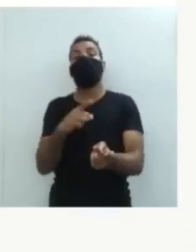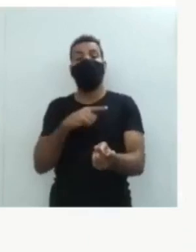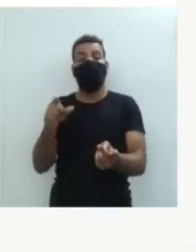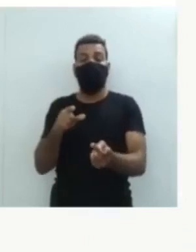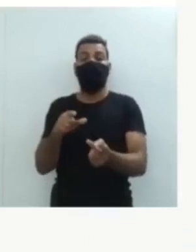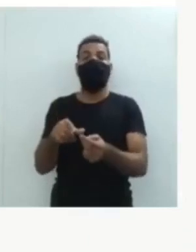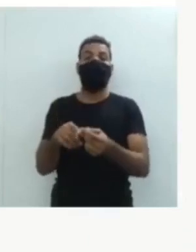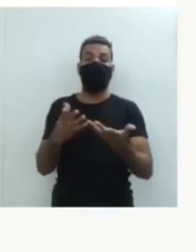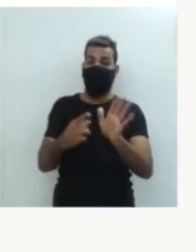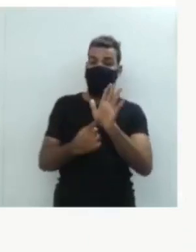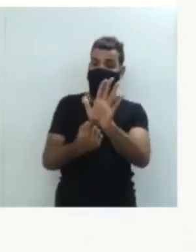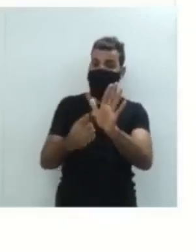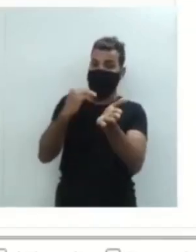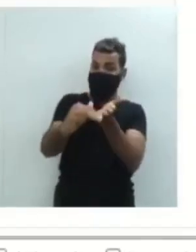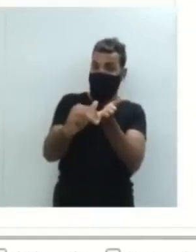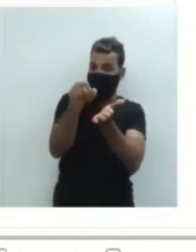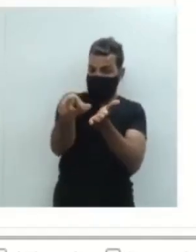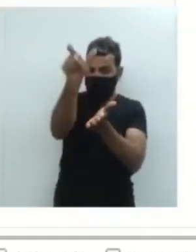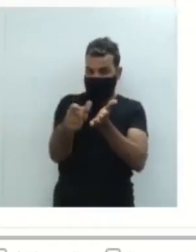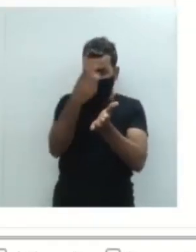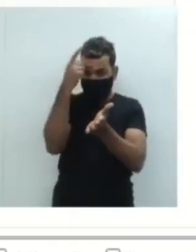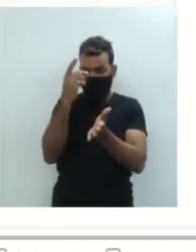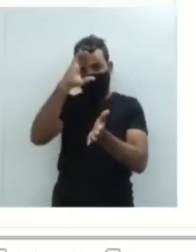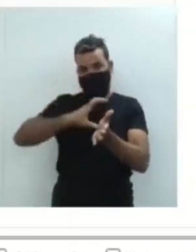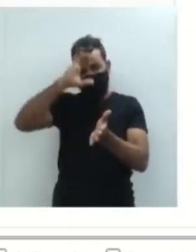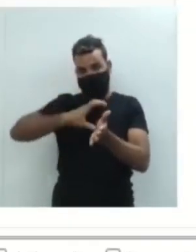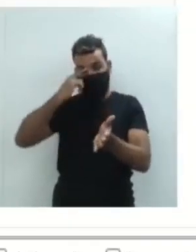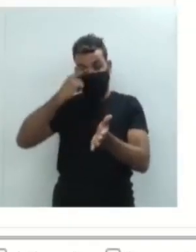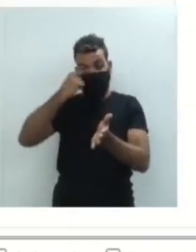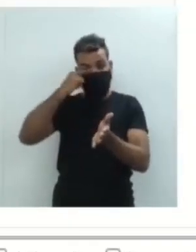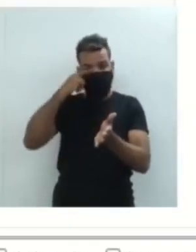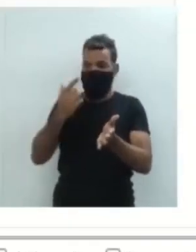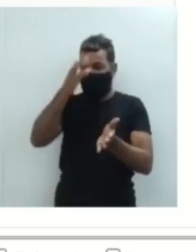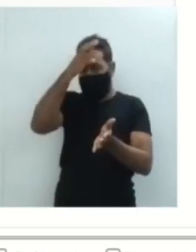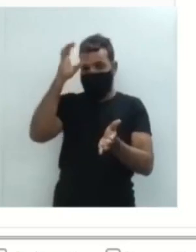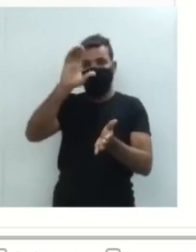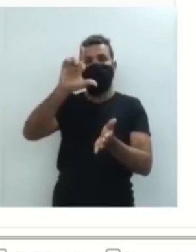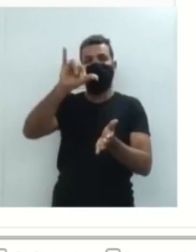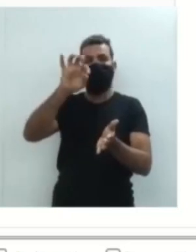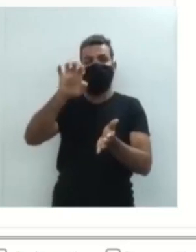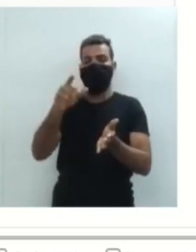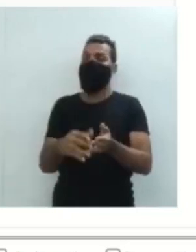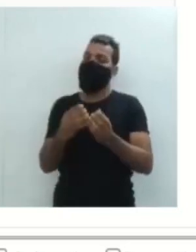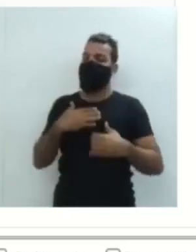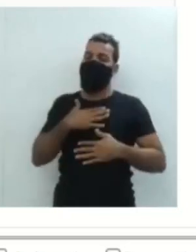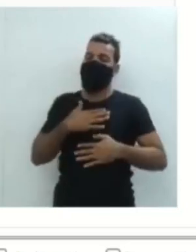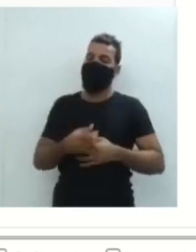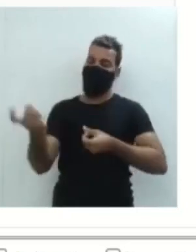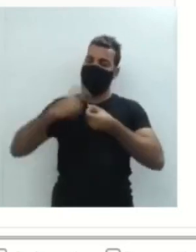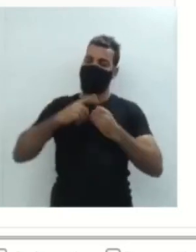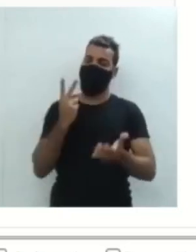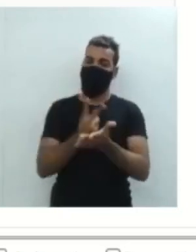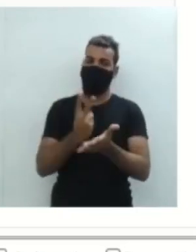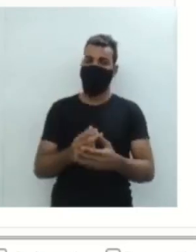o meu método que é exibir mensagem para o cliente então aqui eu tenho João Luiz é um prazer ter você como nosso cliente e volte sempre a cortesia de hoje